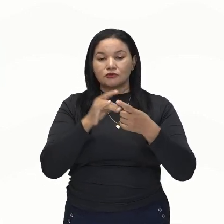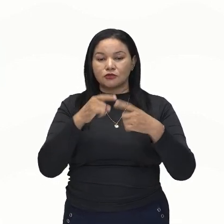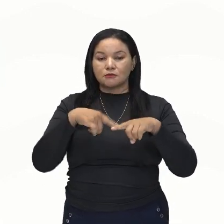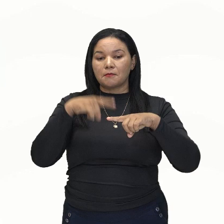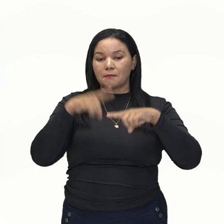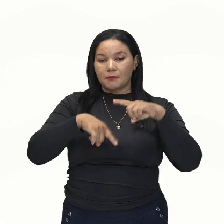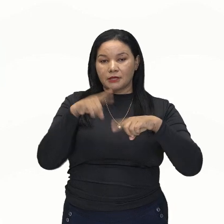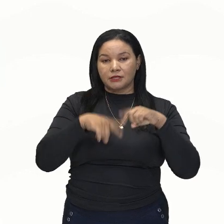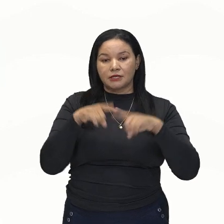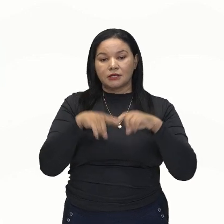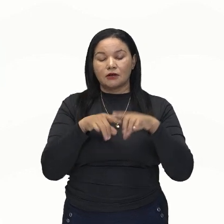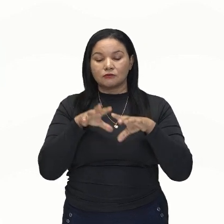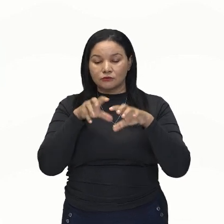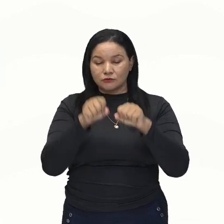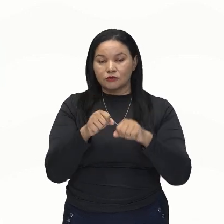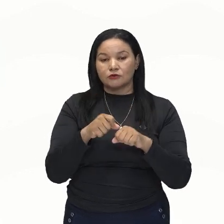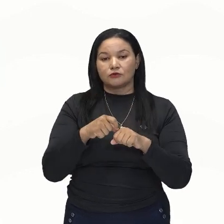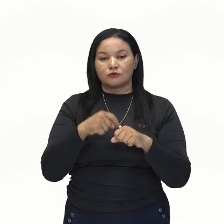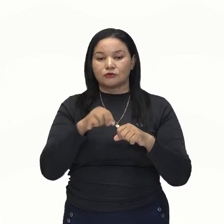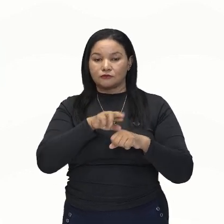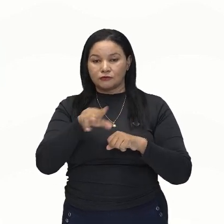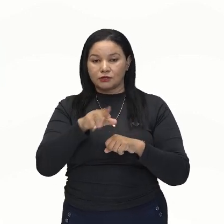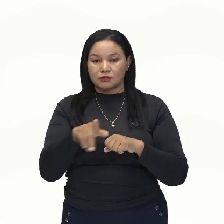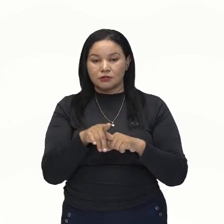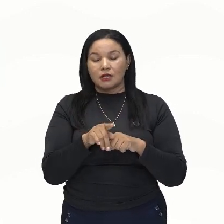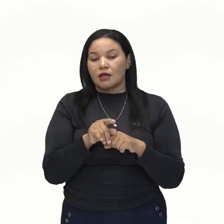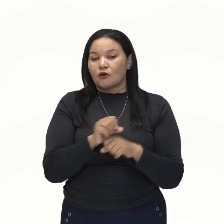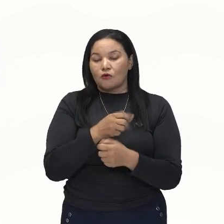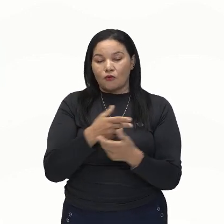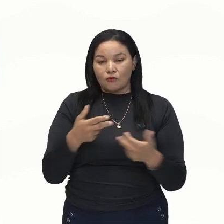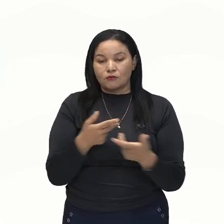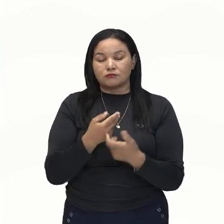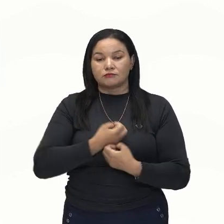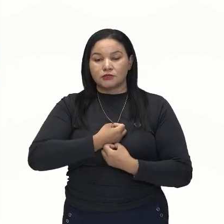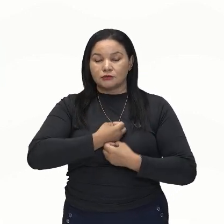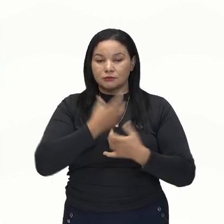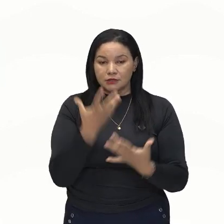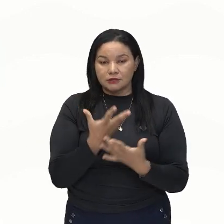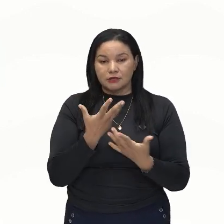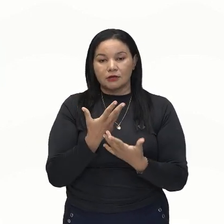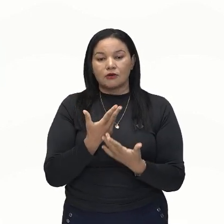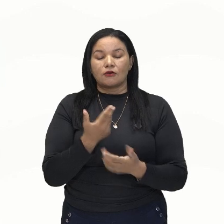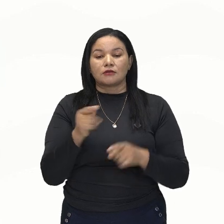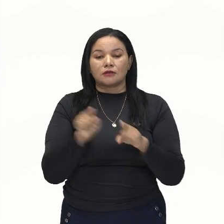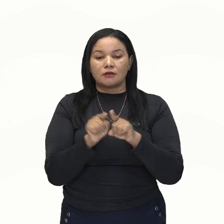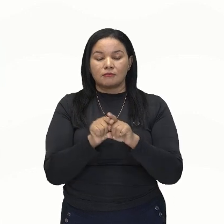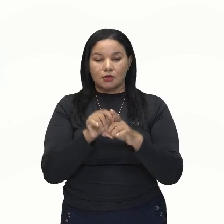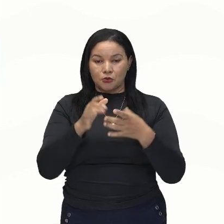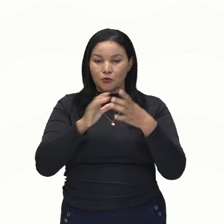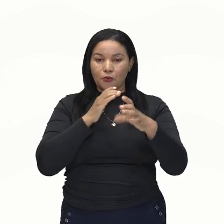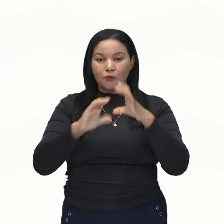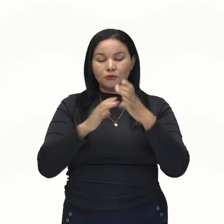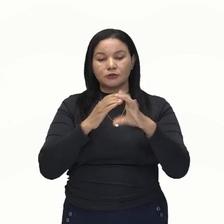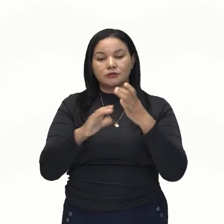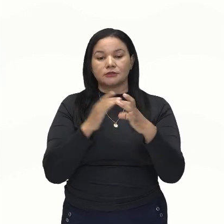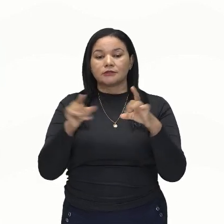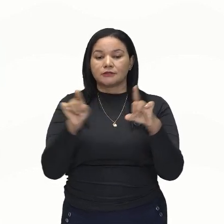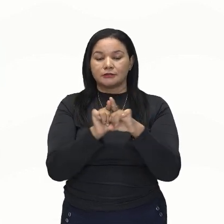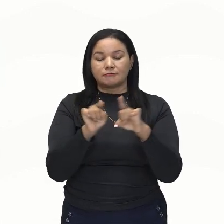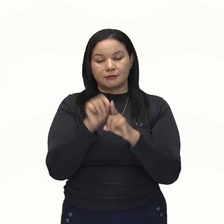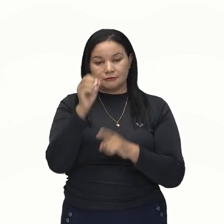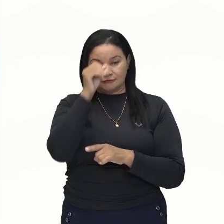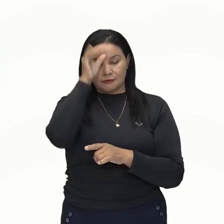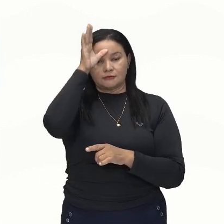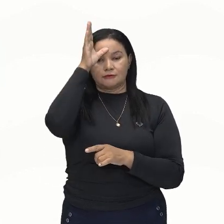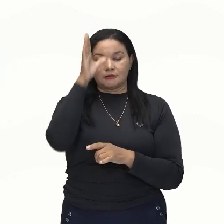nós manifestamos, expressamos, comunicamos, até mesmo o